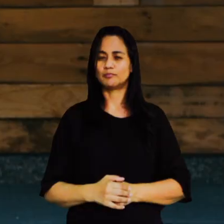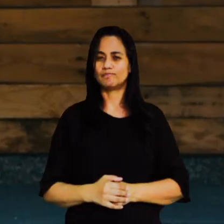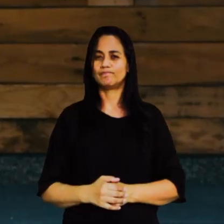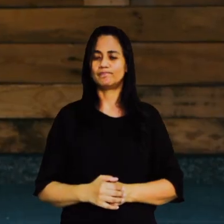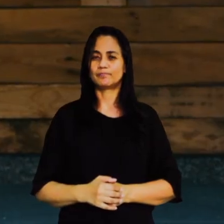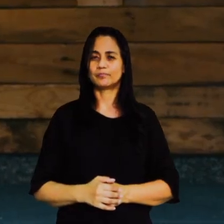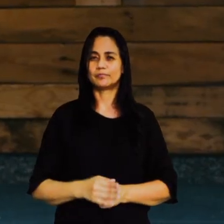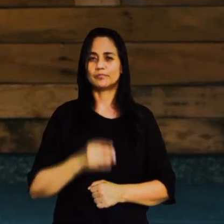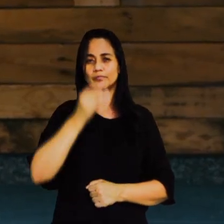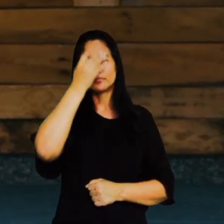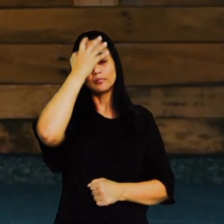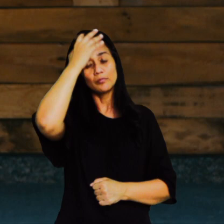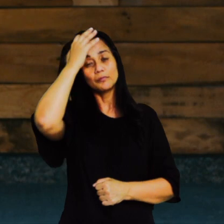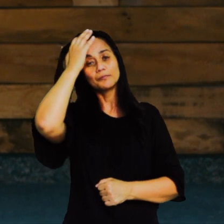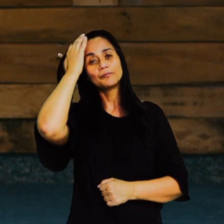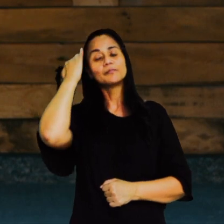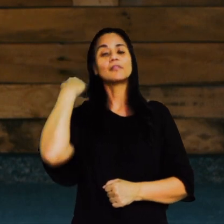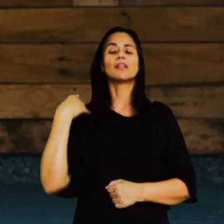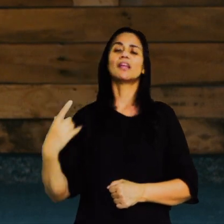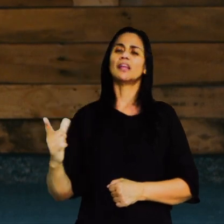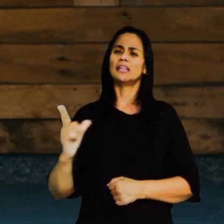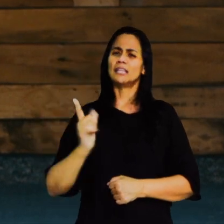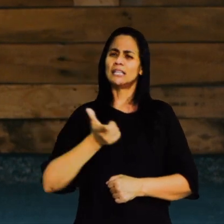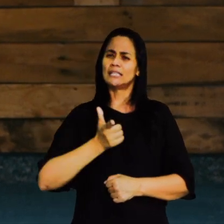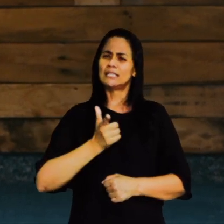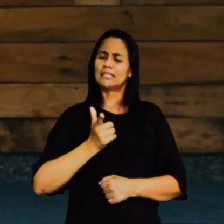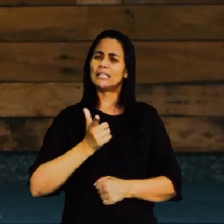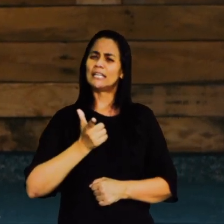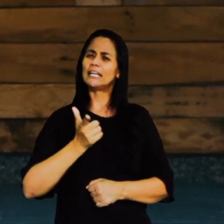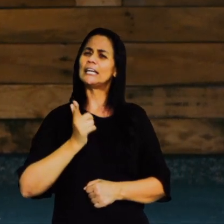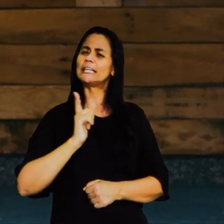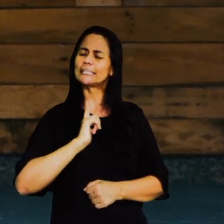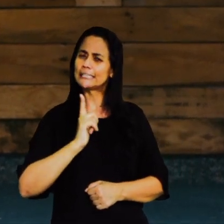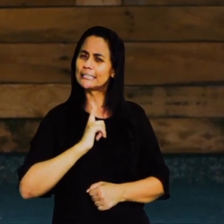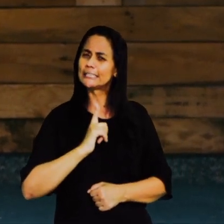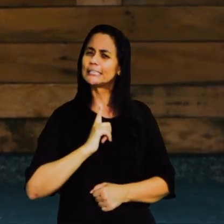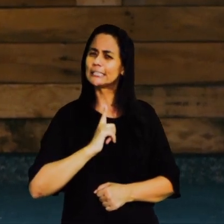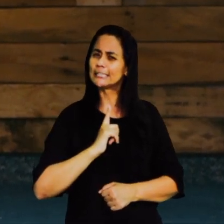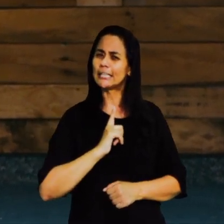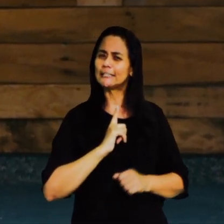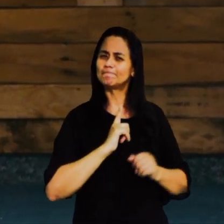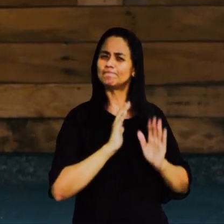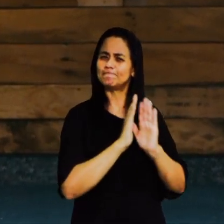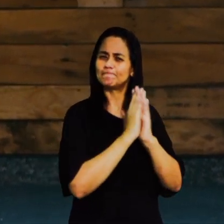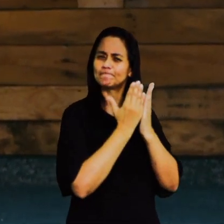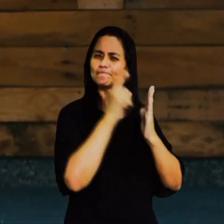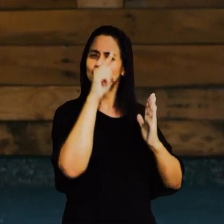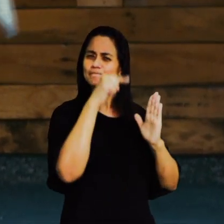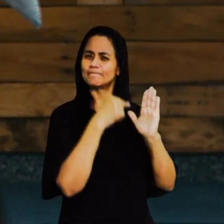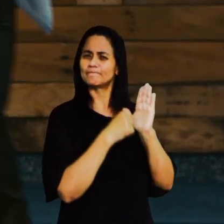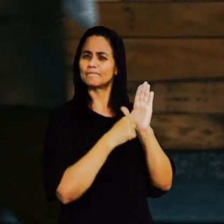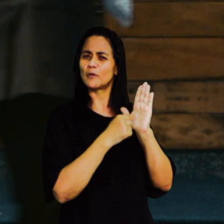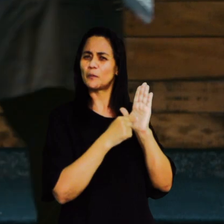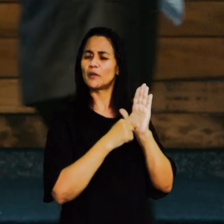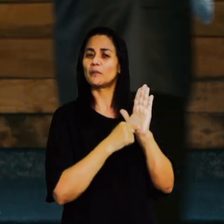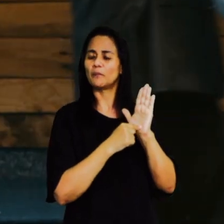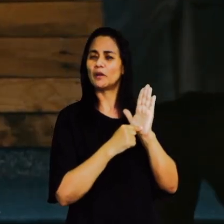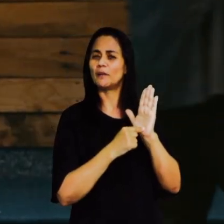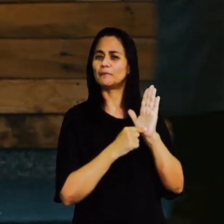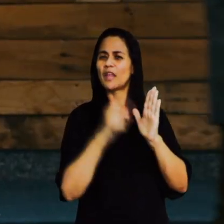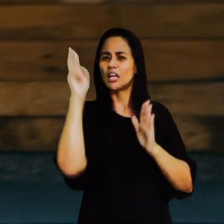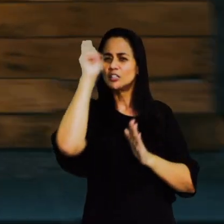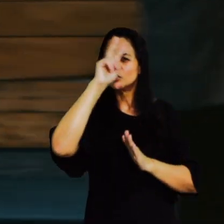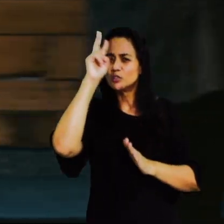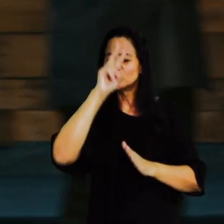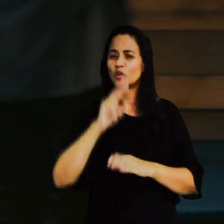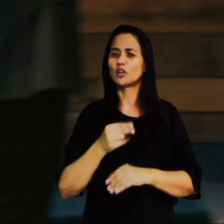e egoístas que está registrada na Bíblia é a de Caim para com Deus